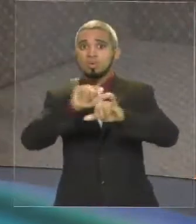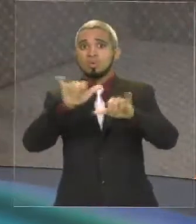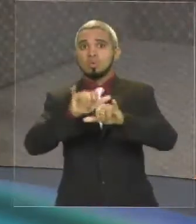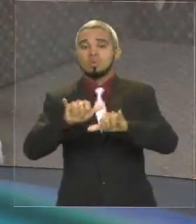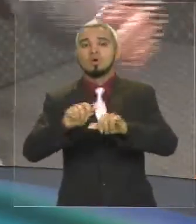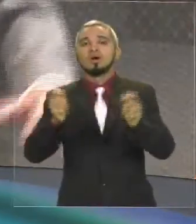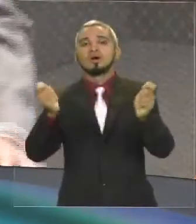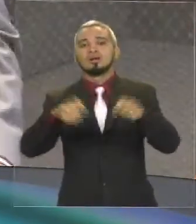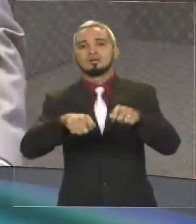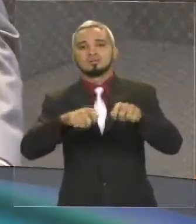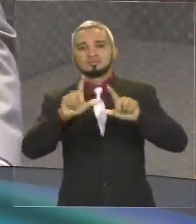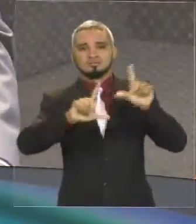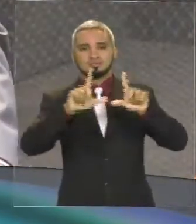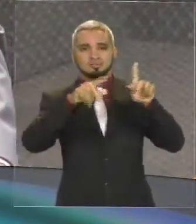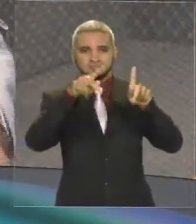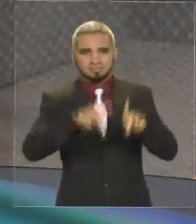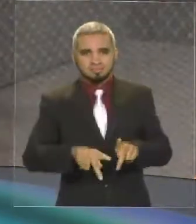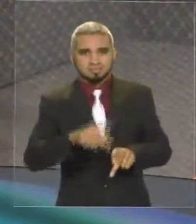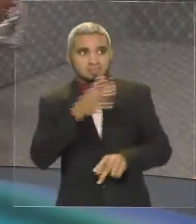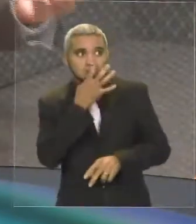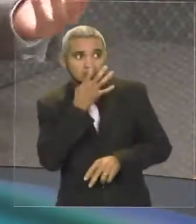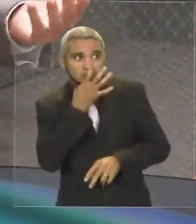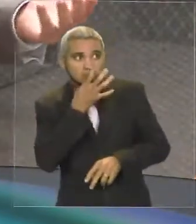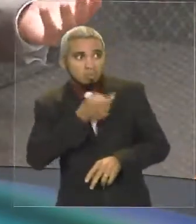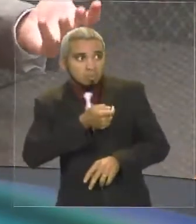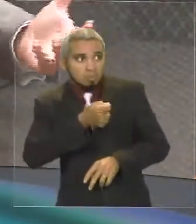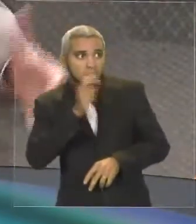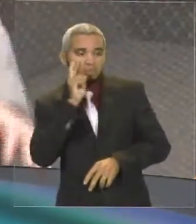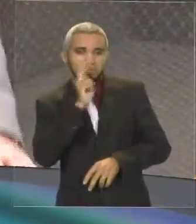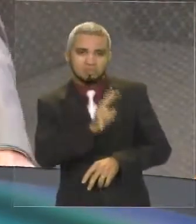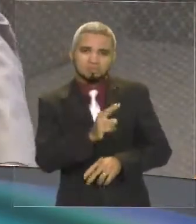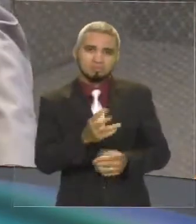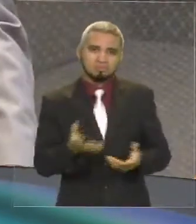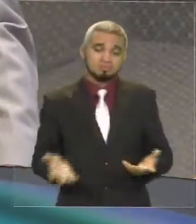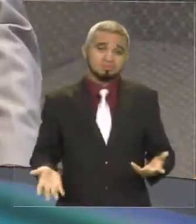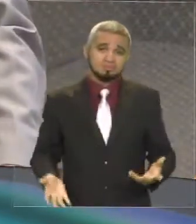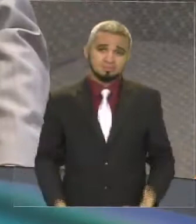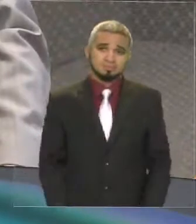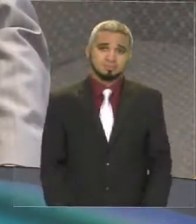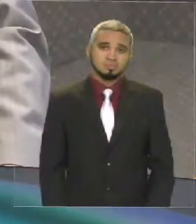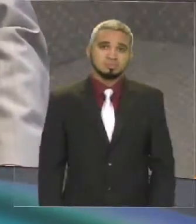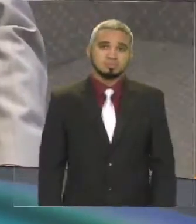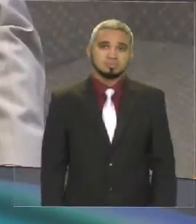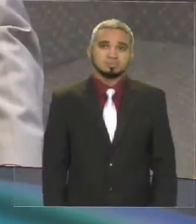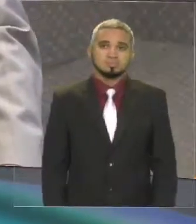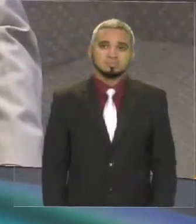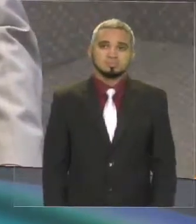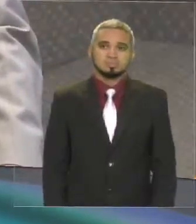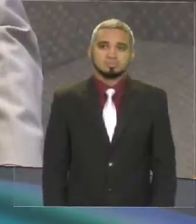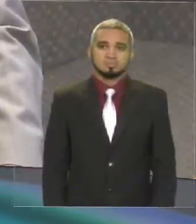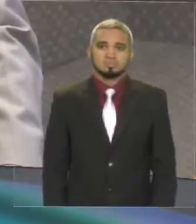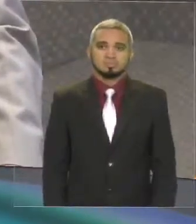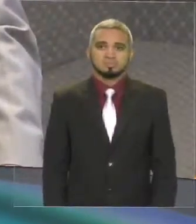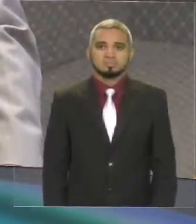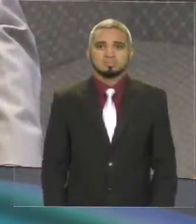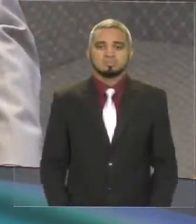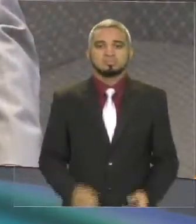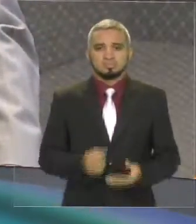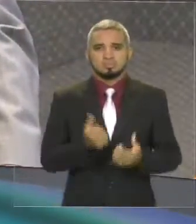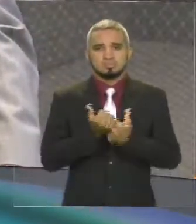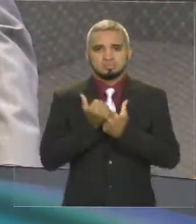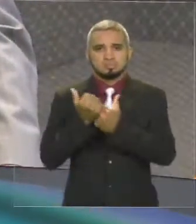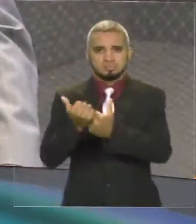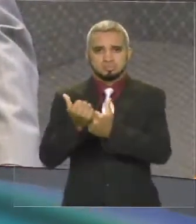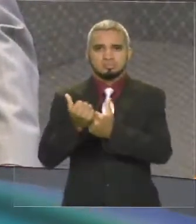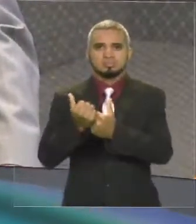que vai de encontro aos anseios da população. E é necessário, eu apoio totalmente a Operação